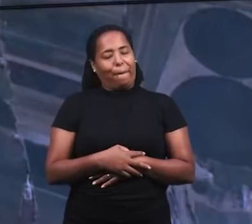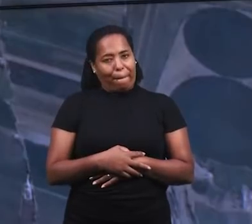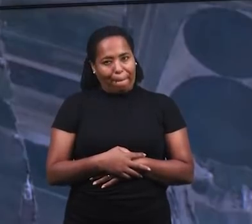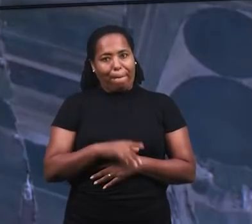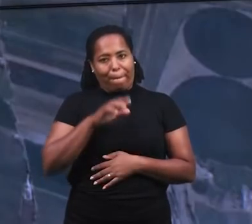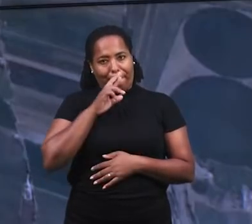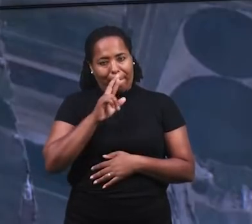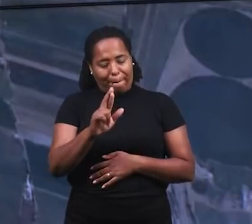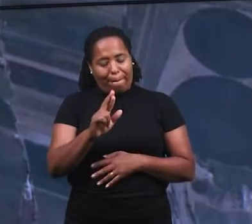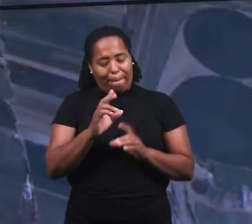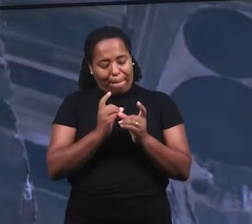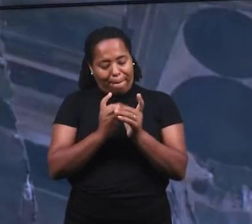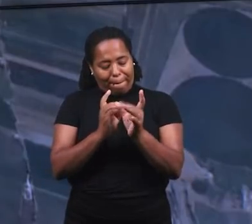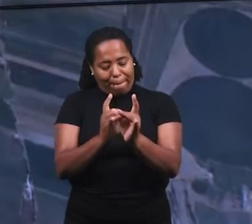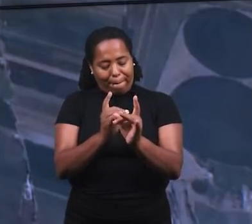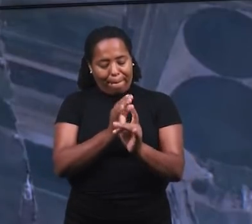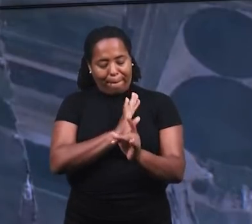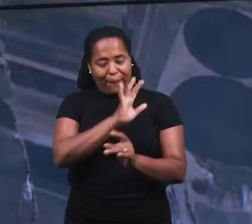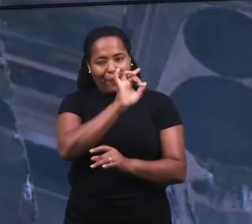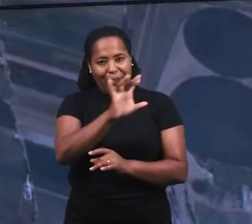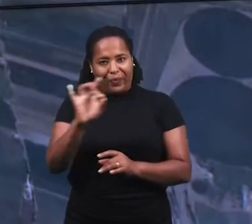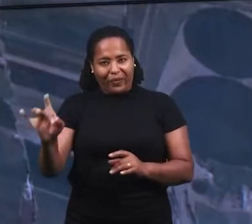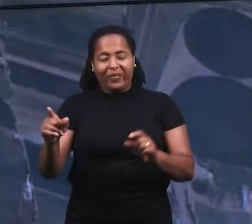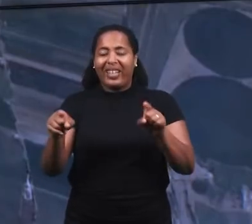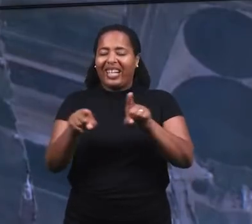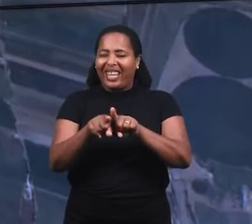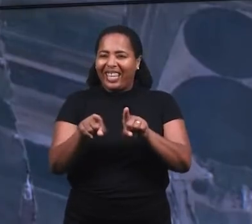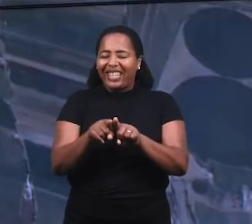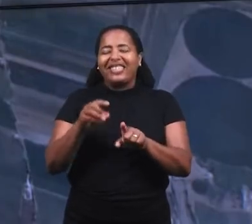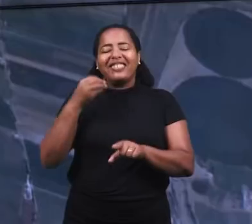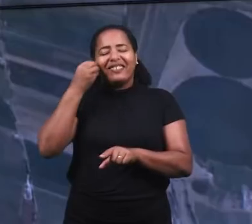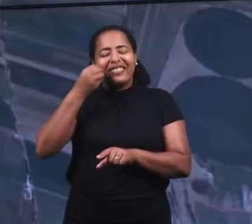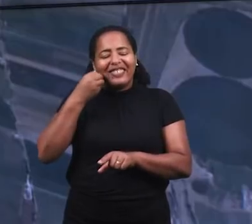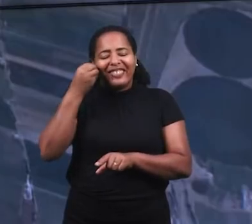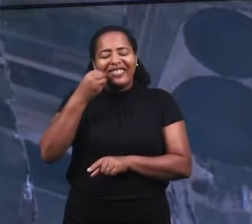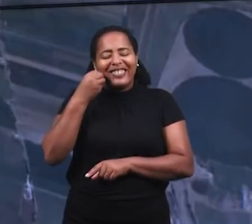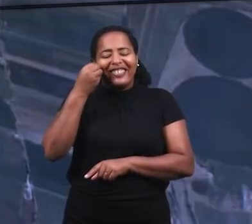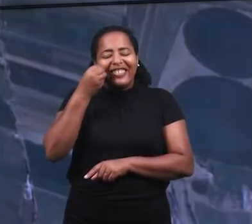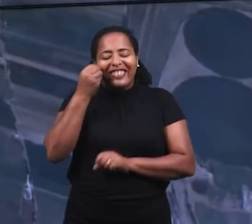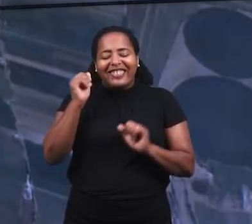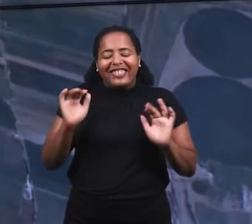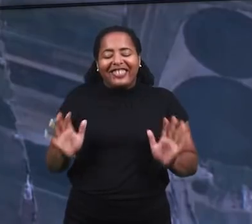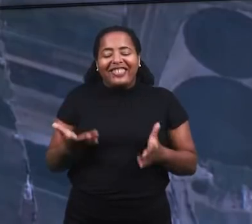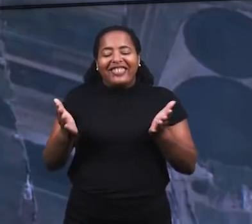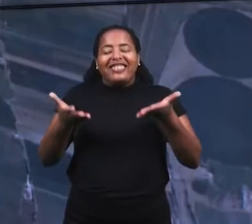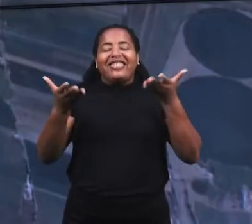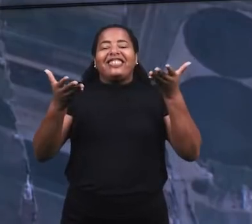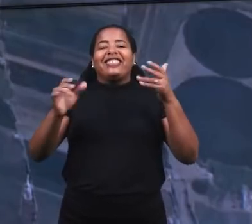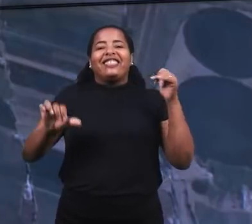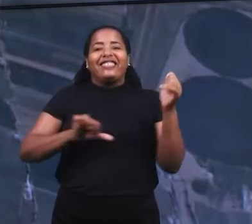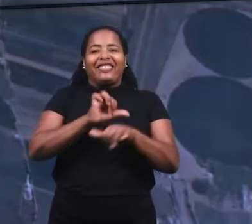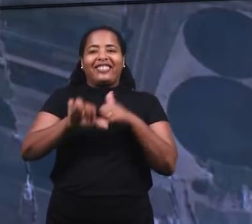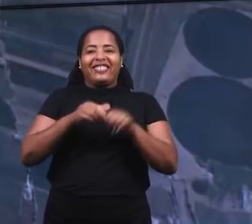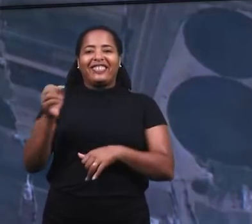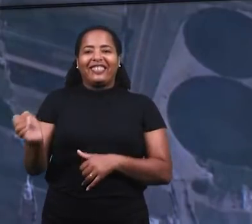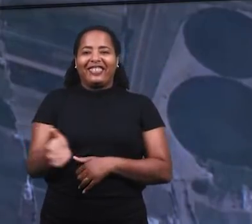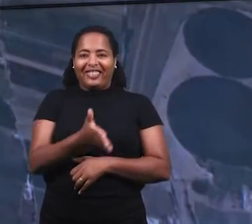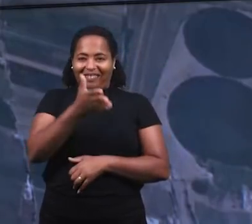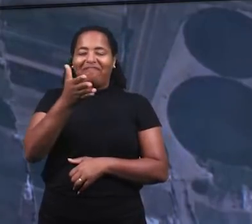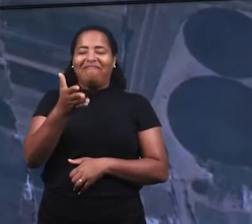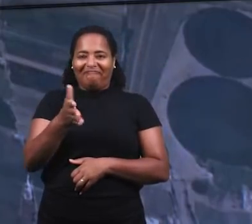irmãos. Que bem colocado isso, a doutrina nos corações dos irmãos. Também os irmãos têm vivido uma experiência